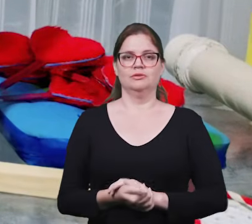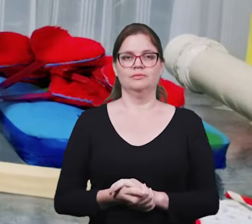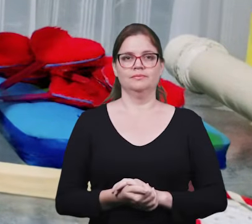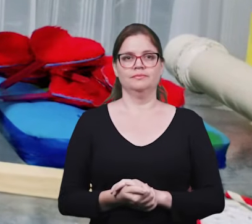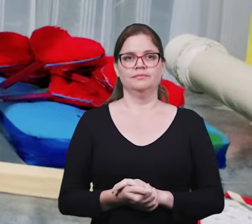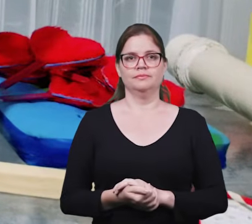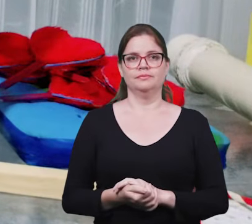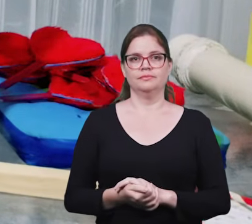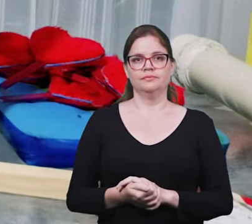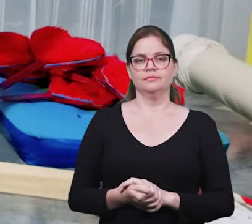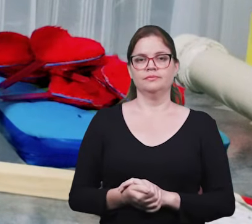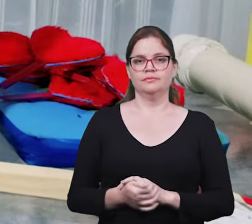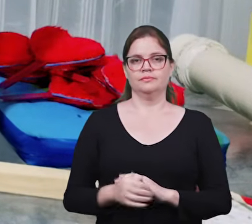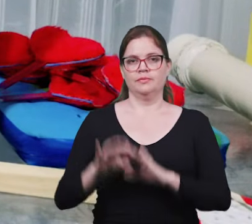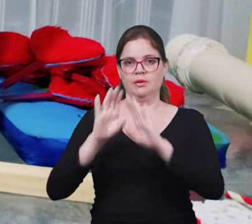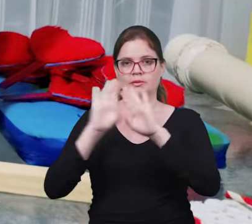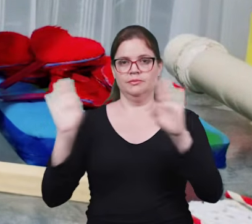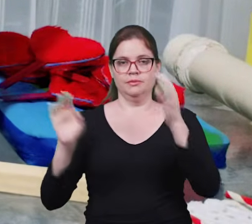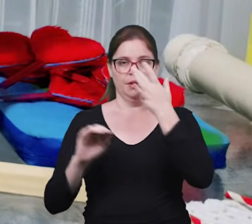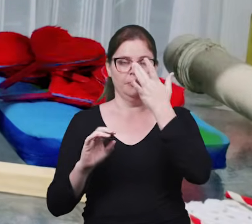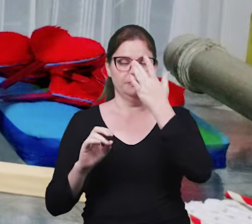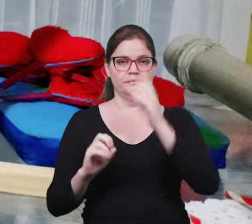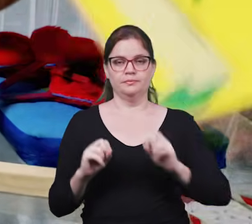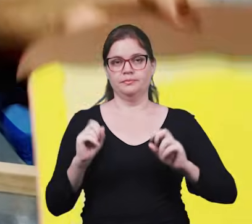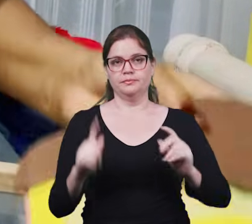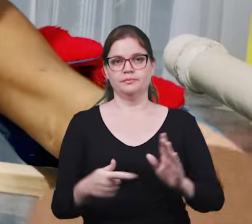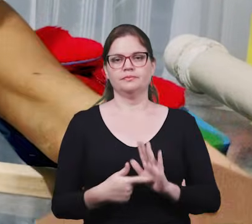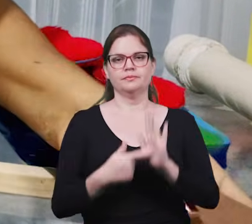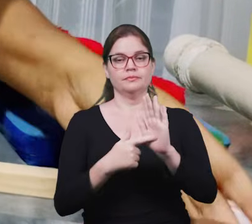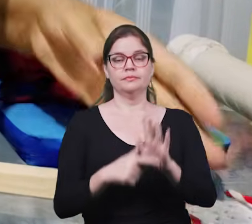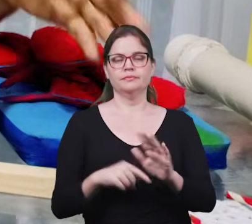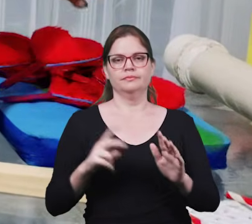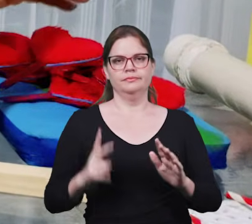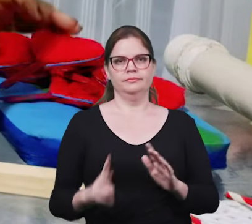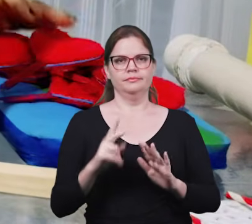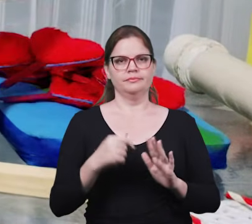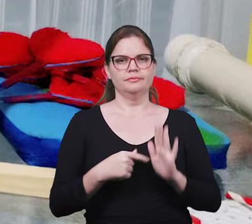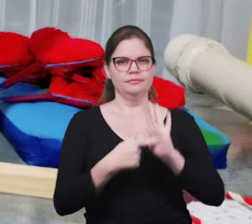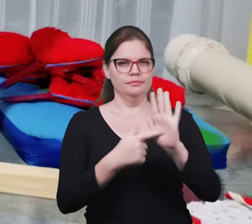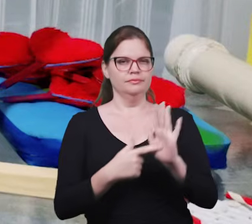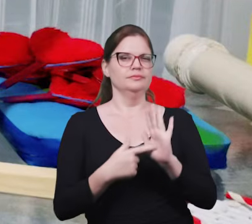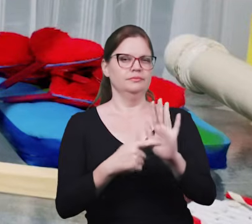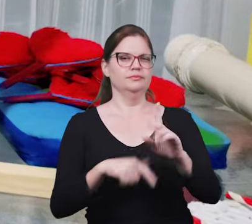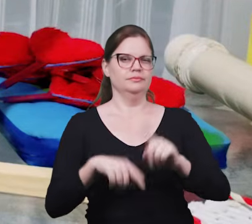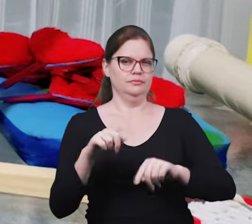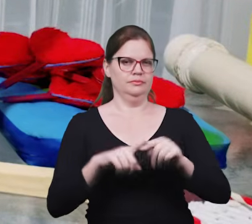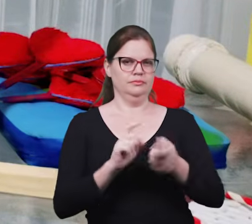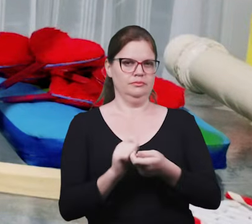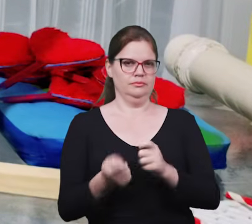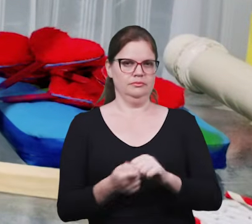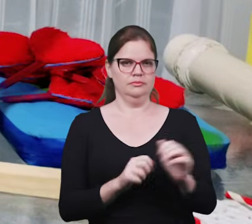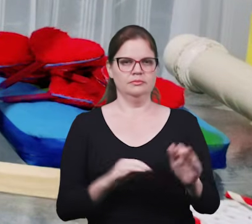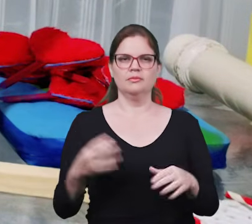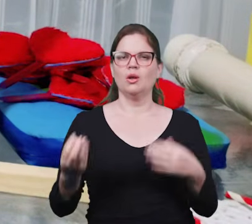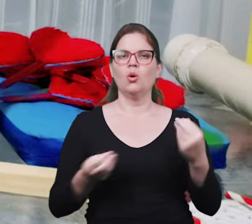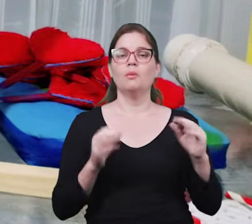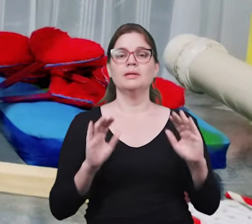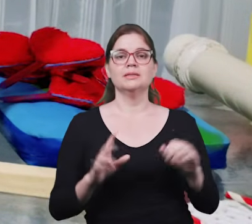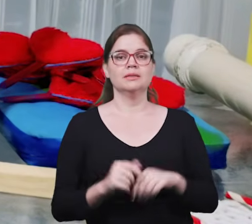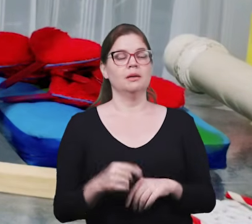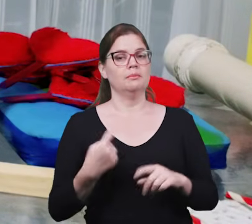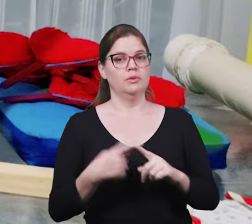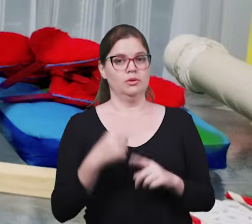eternidade. Sempre mostrando na prática para eles. E aí, olha, como assim? O Senhor nos chama